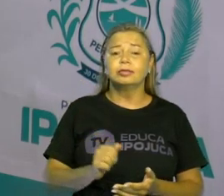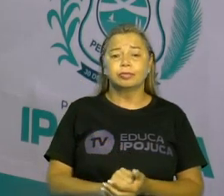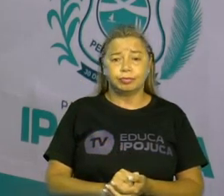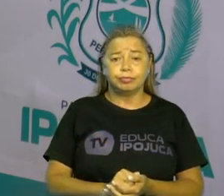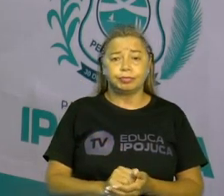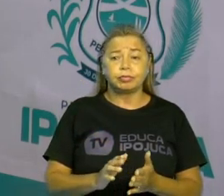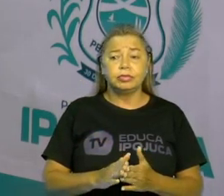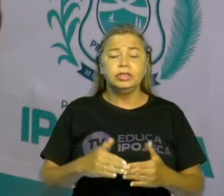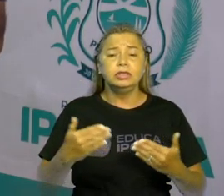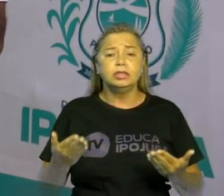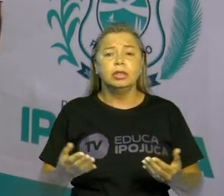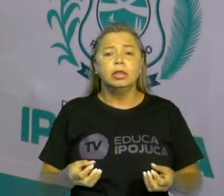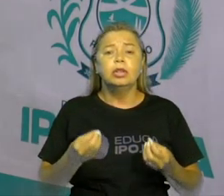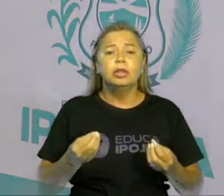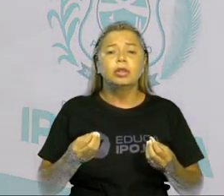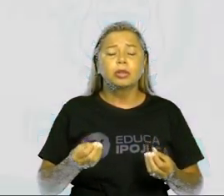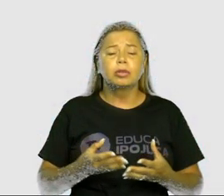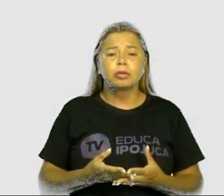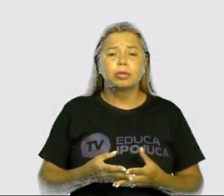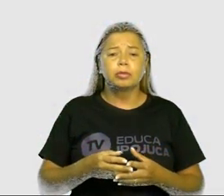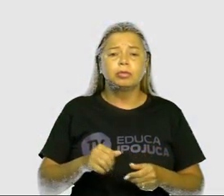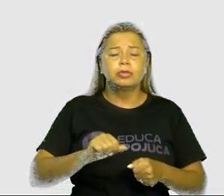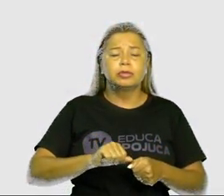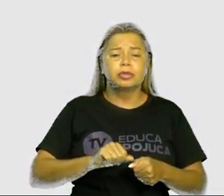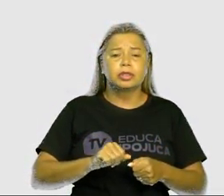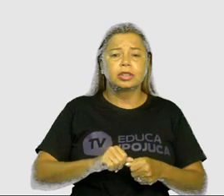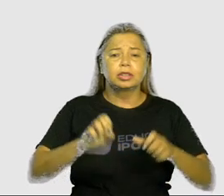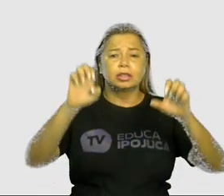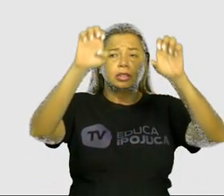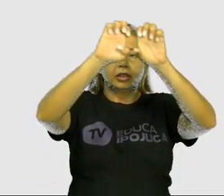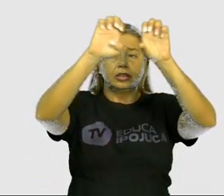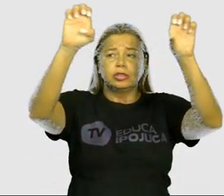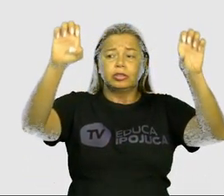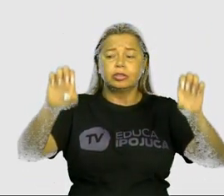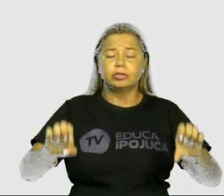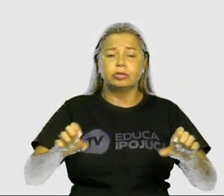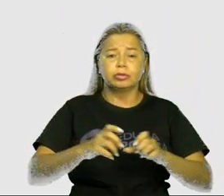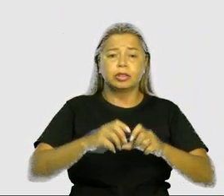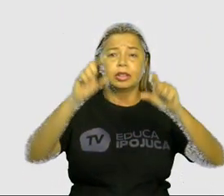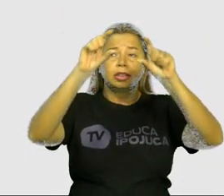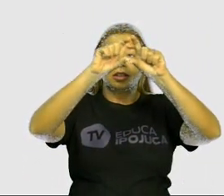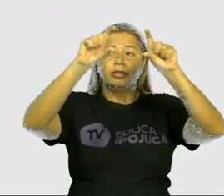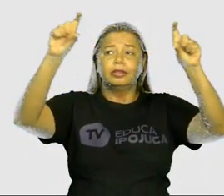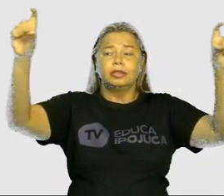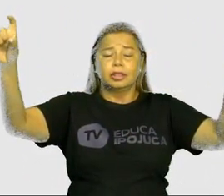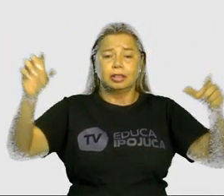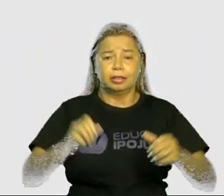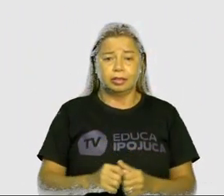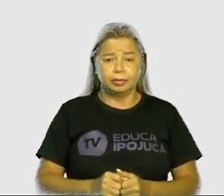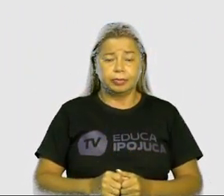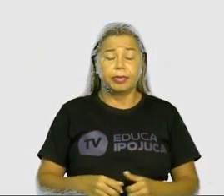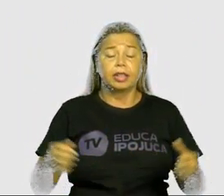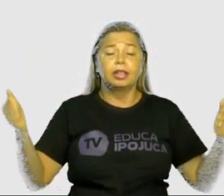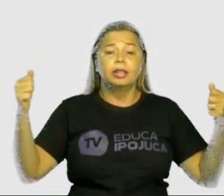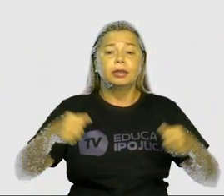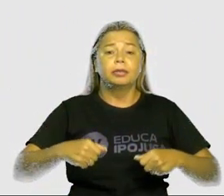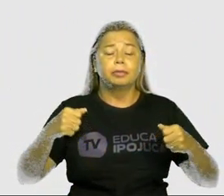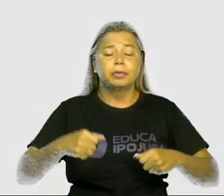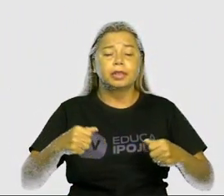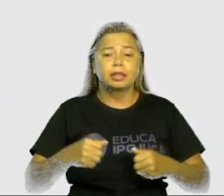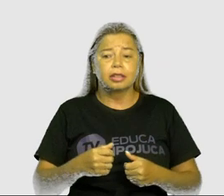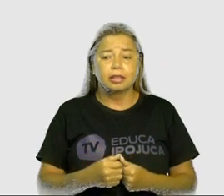estrutura da frase tá bom o primeiro eu vou precisar de um sujeito mais o verbo to be